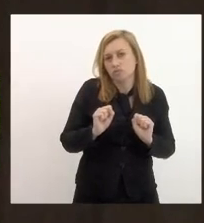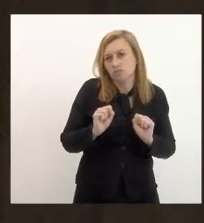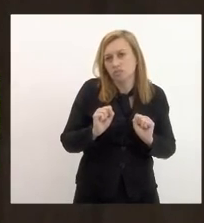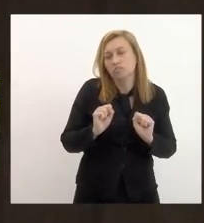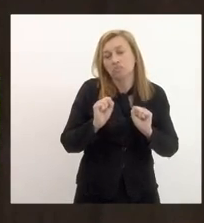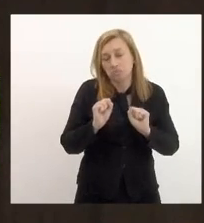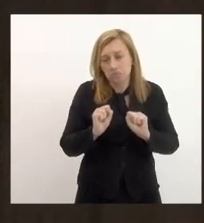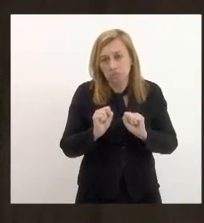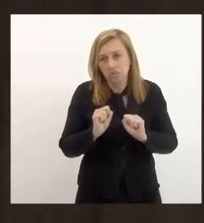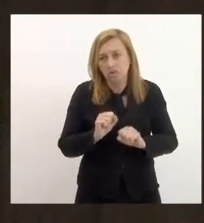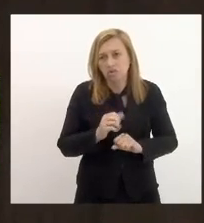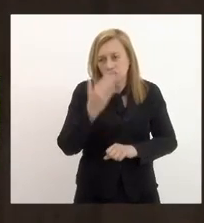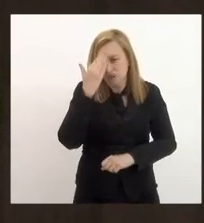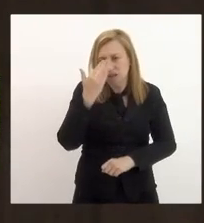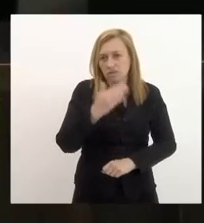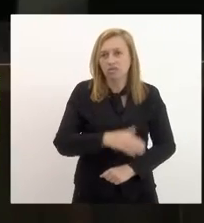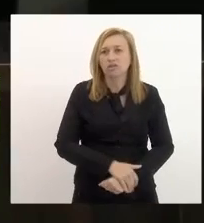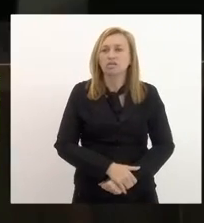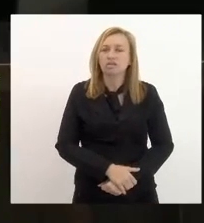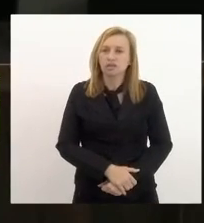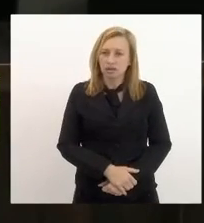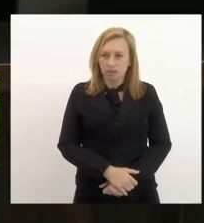possível obrigado